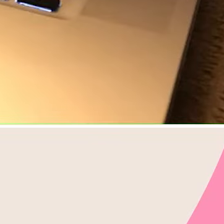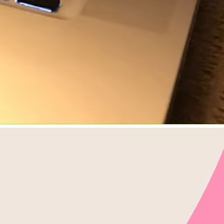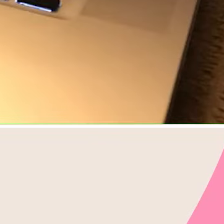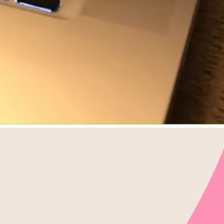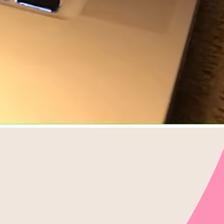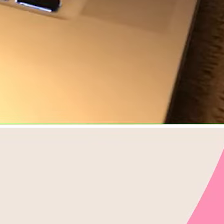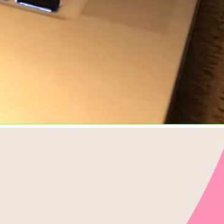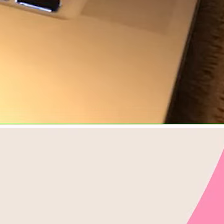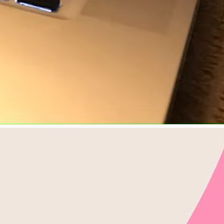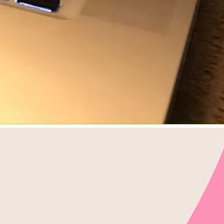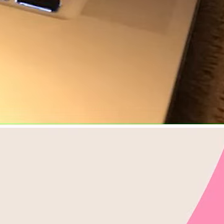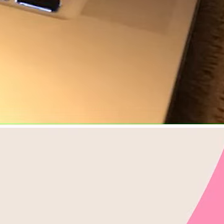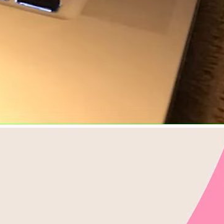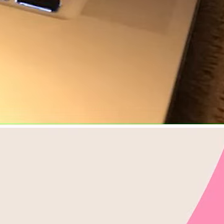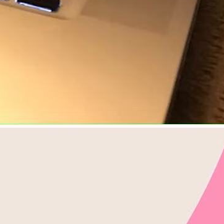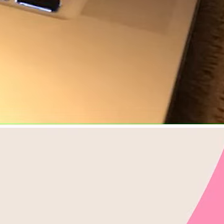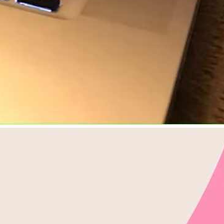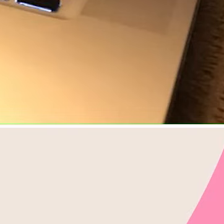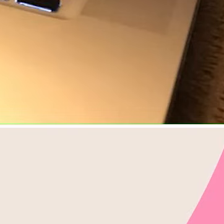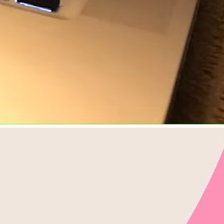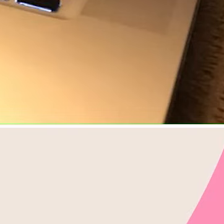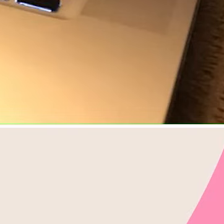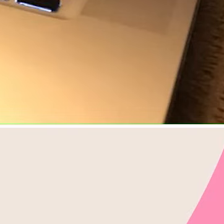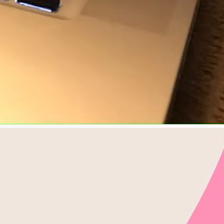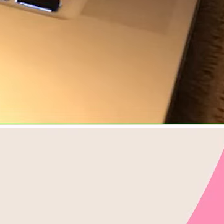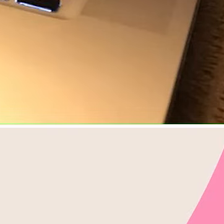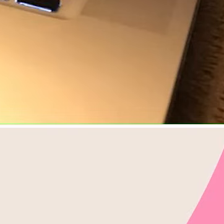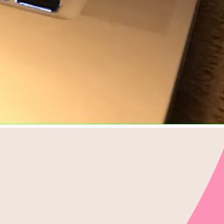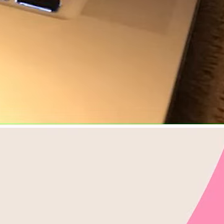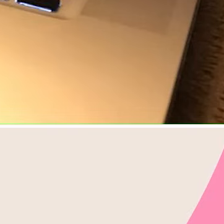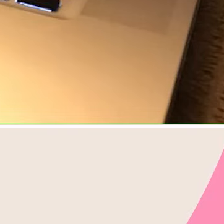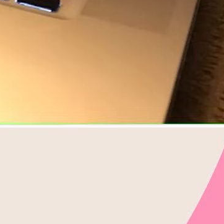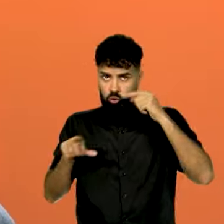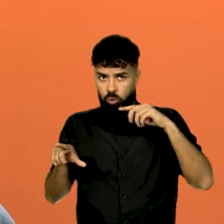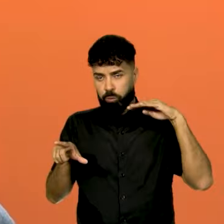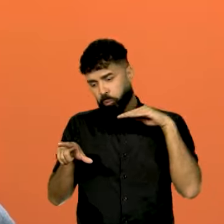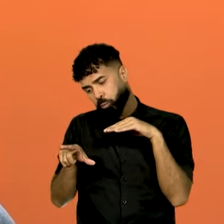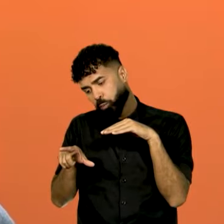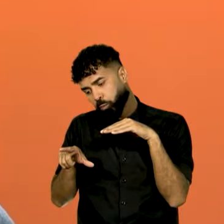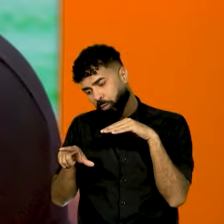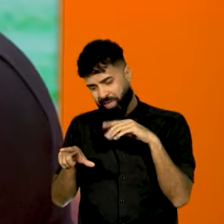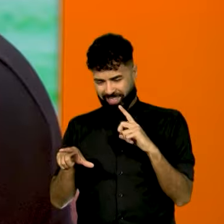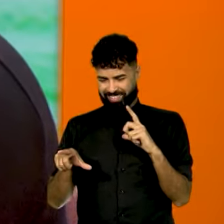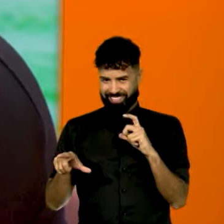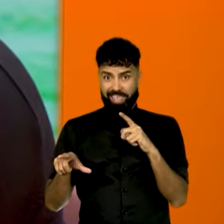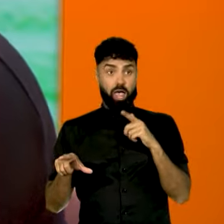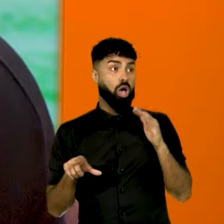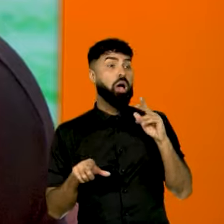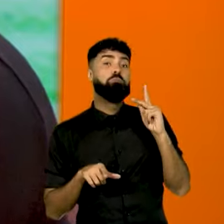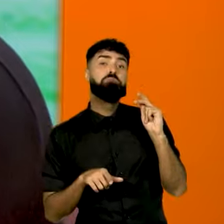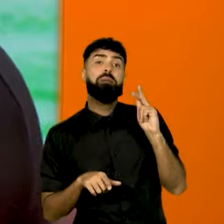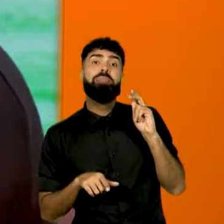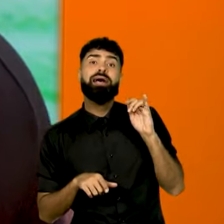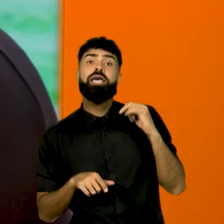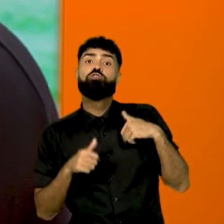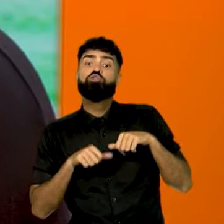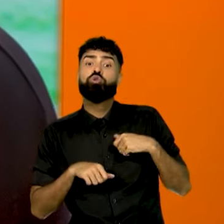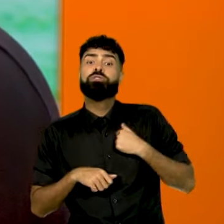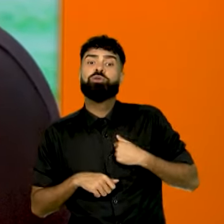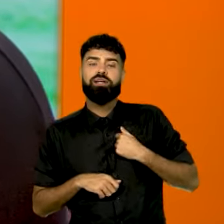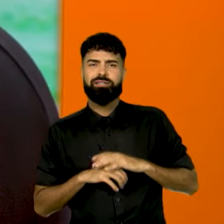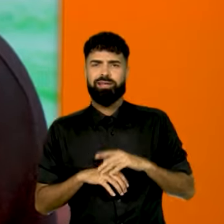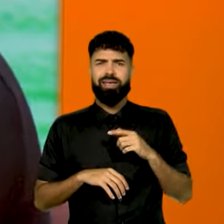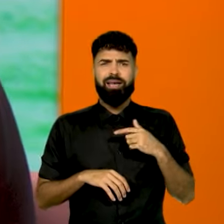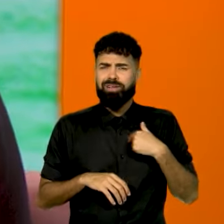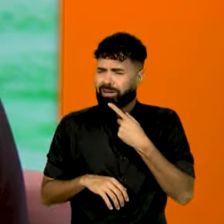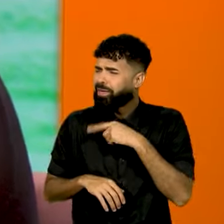Muito o sapo bom. Olhando uma foto dele assim: papai, tô com saudade. Ele chegou a desconfiar em algum momento? Ele ficava desconfiadíssimo. Augusto, quem tá mandando